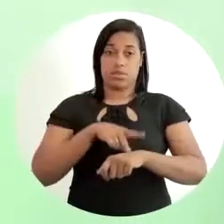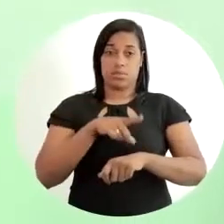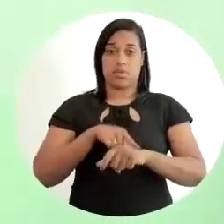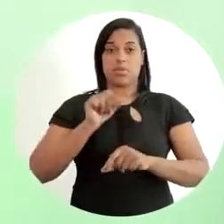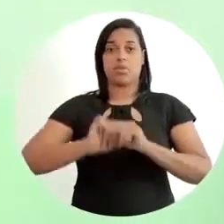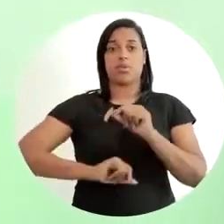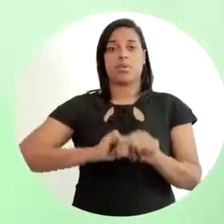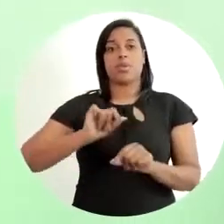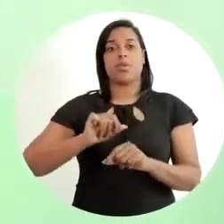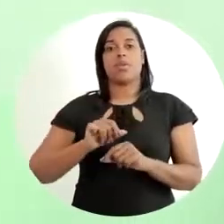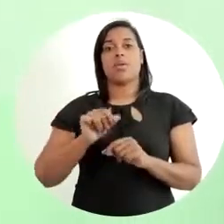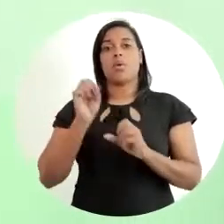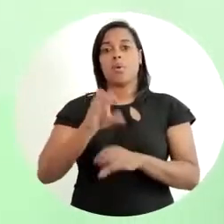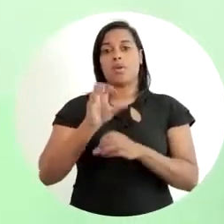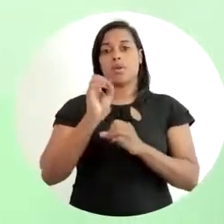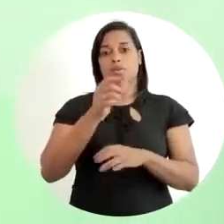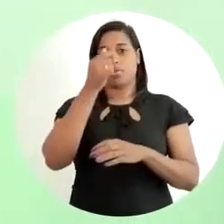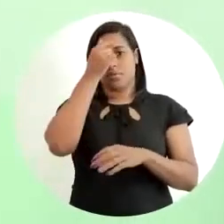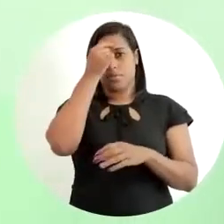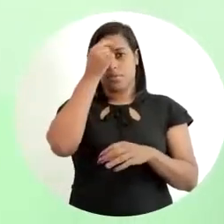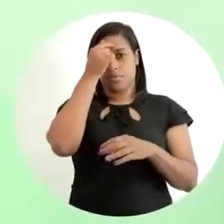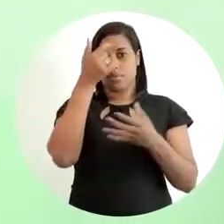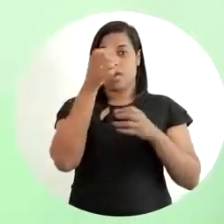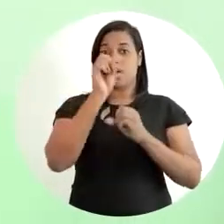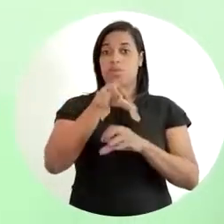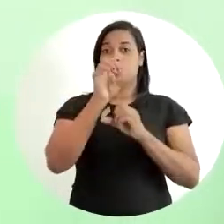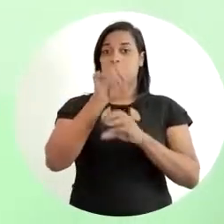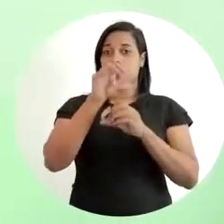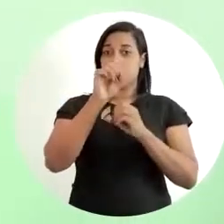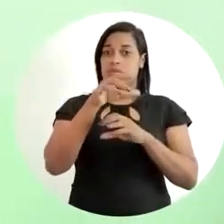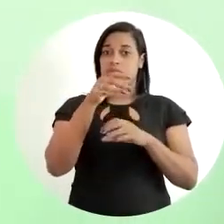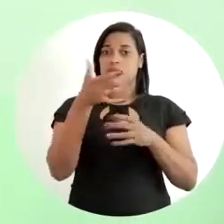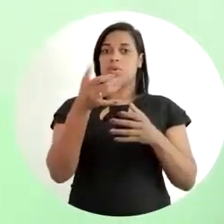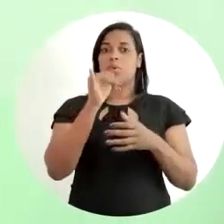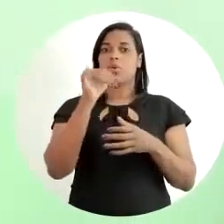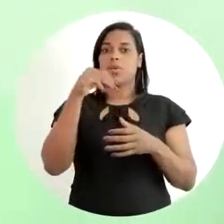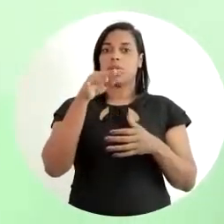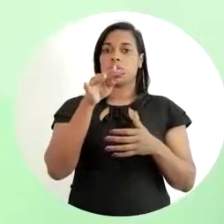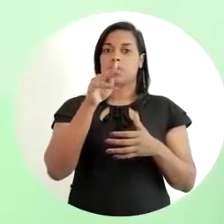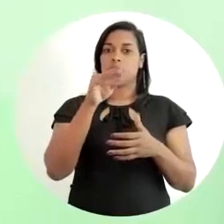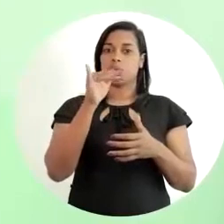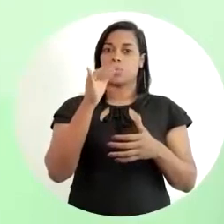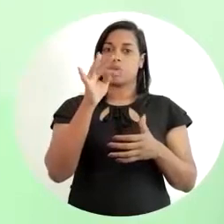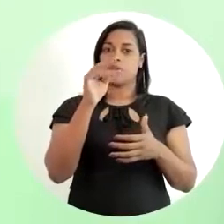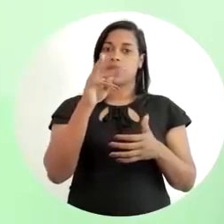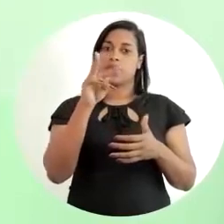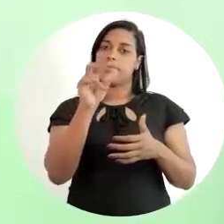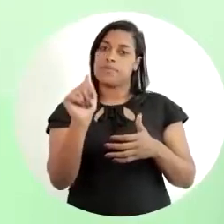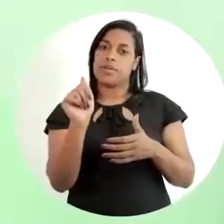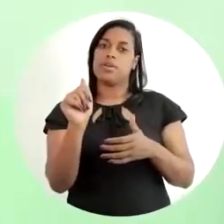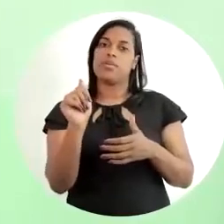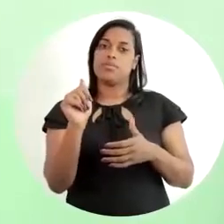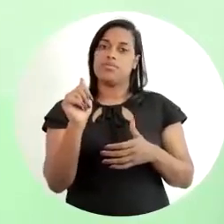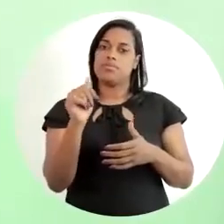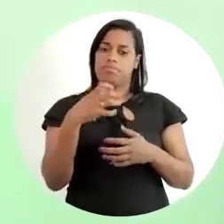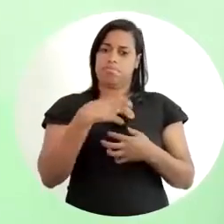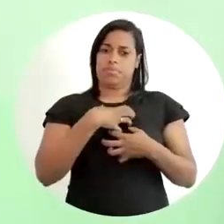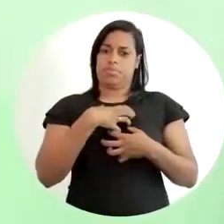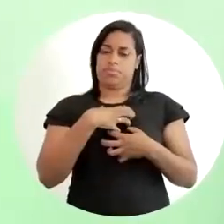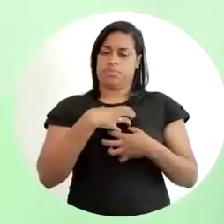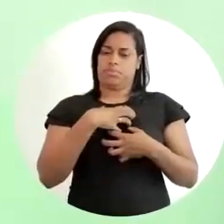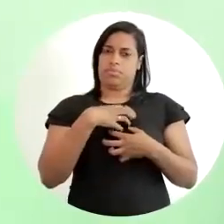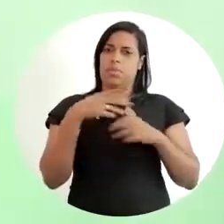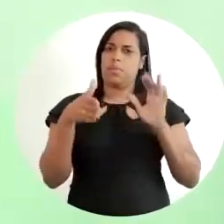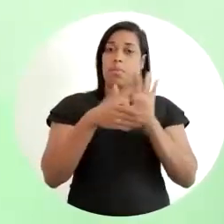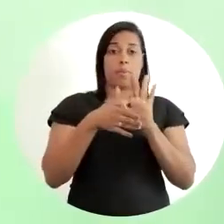contribuição desse período é o ensino ou a educação intuitiva, que